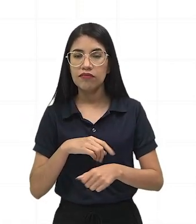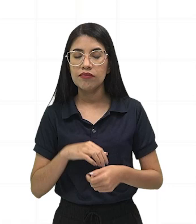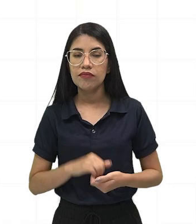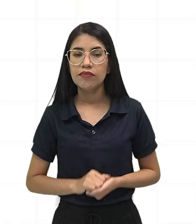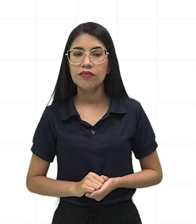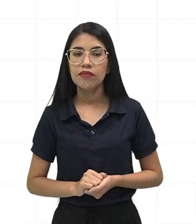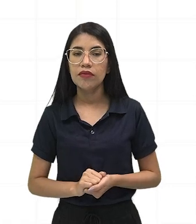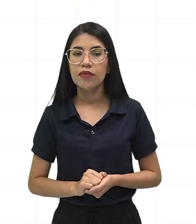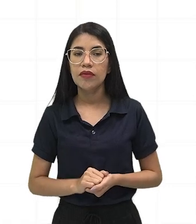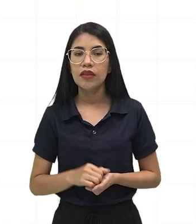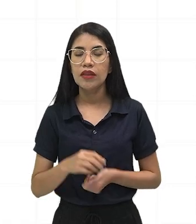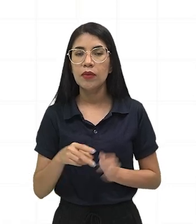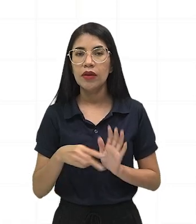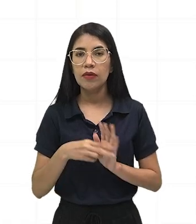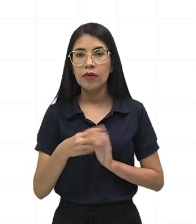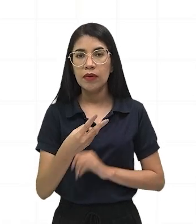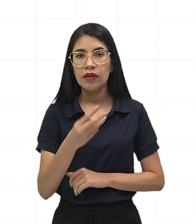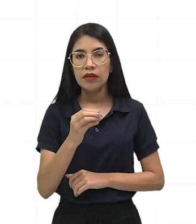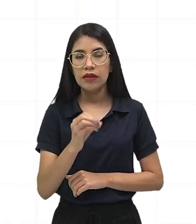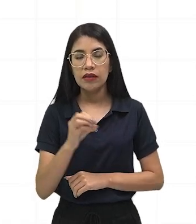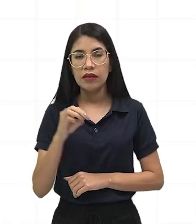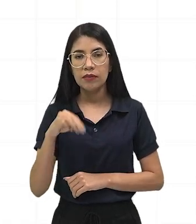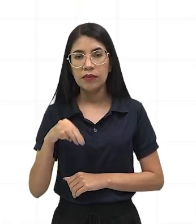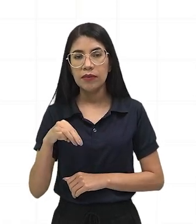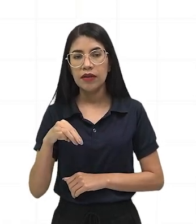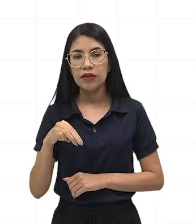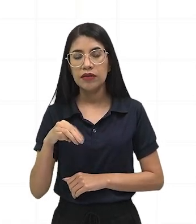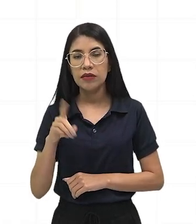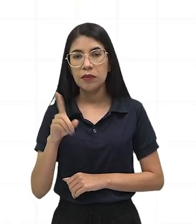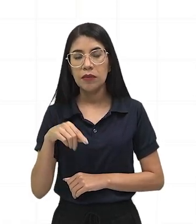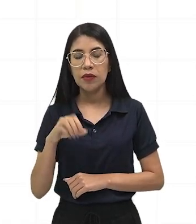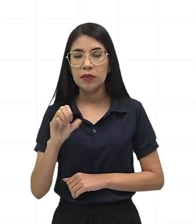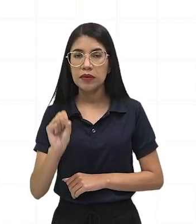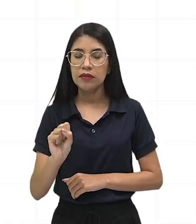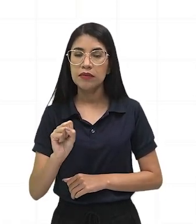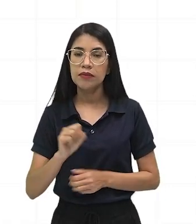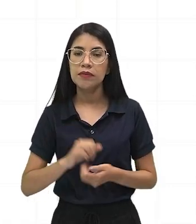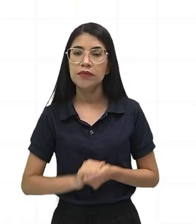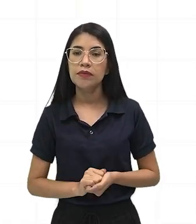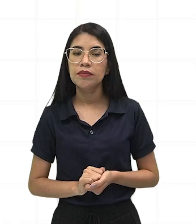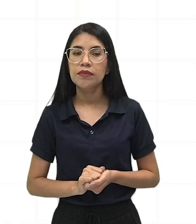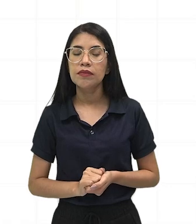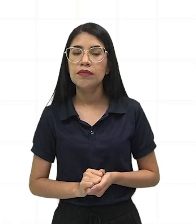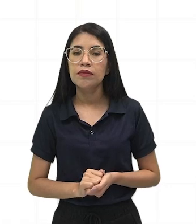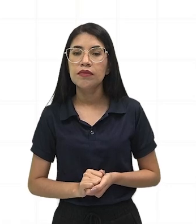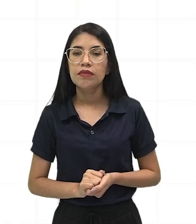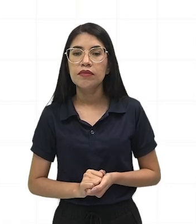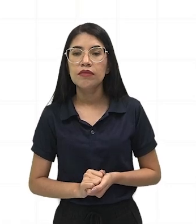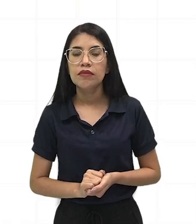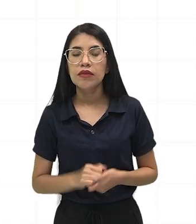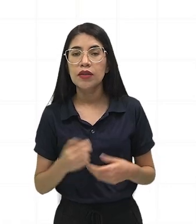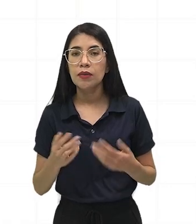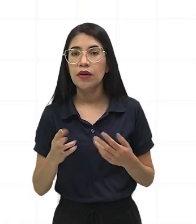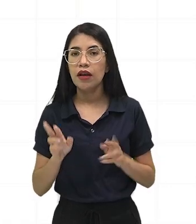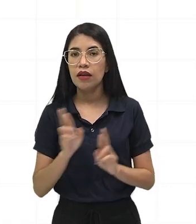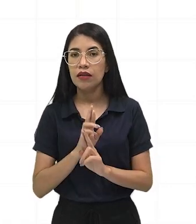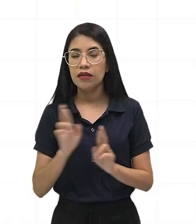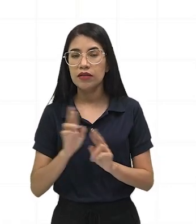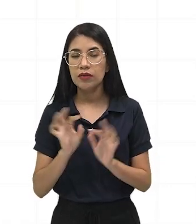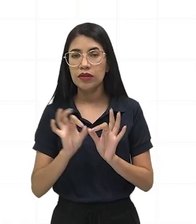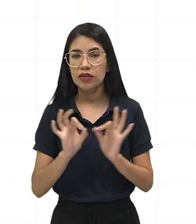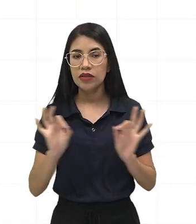Então, 30 metros por segundo. Assim, a relação, né, da distância vai ser